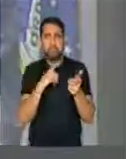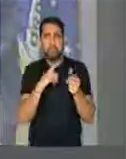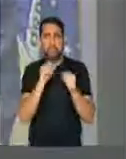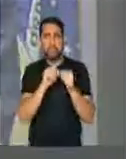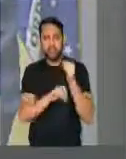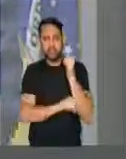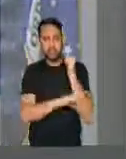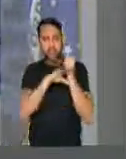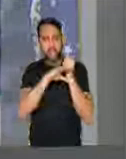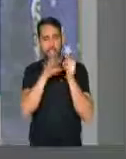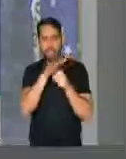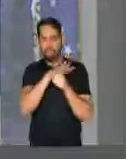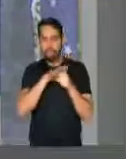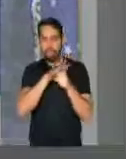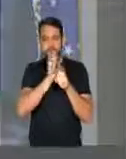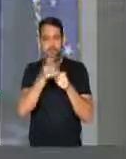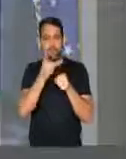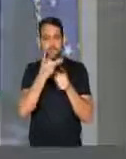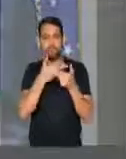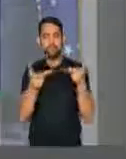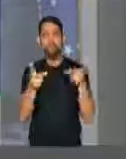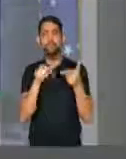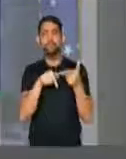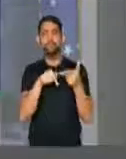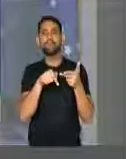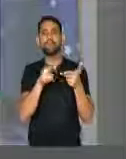Essa burocracia está tomada